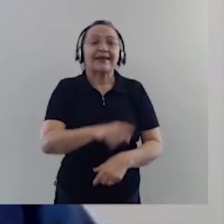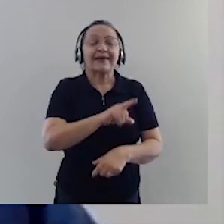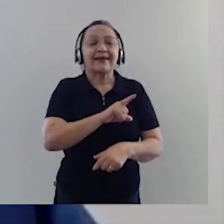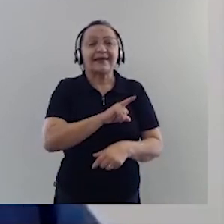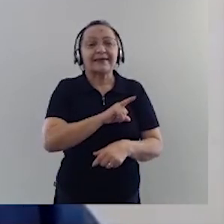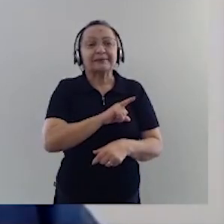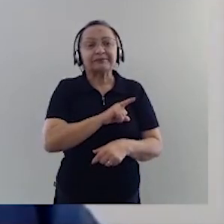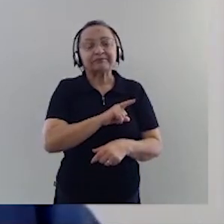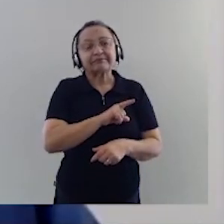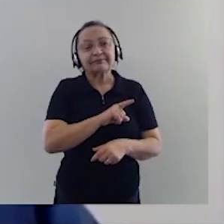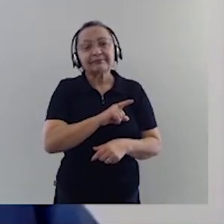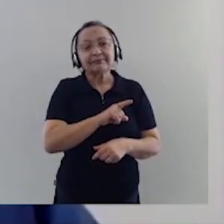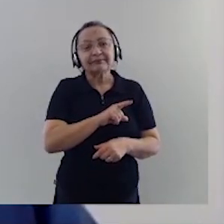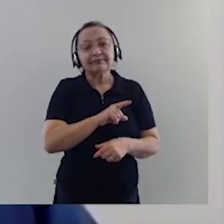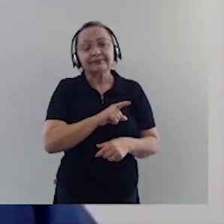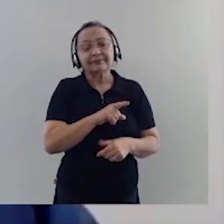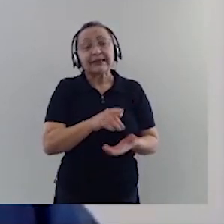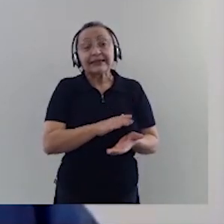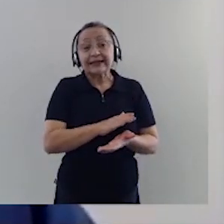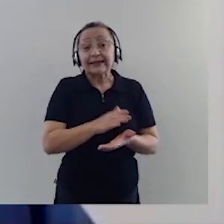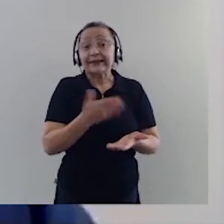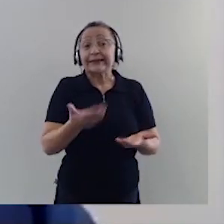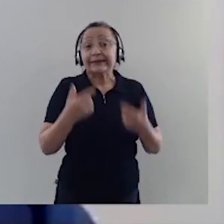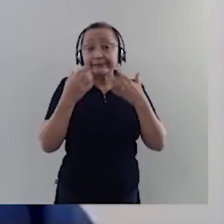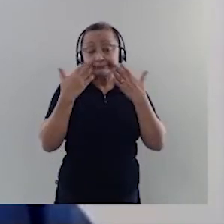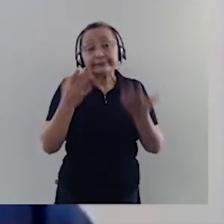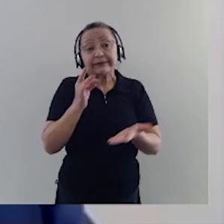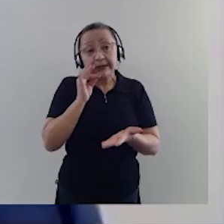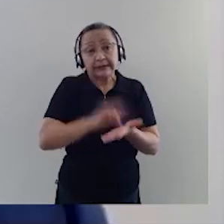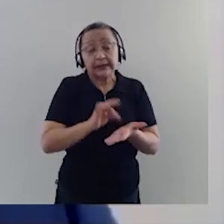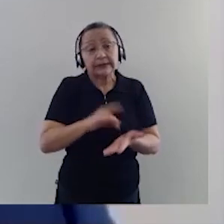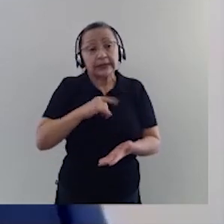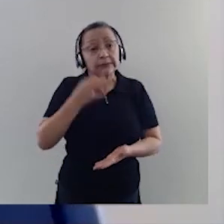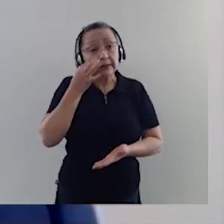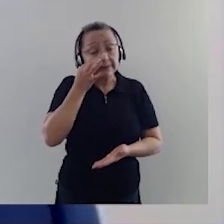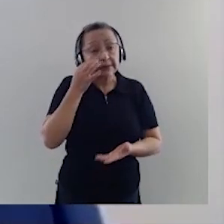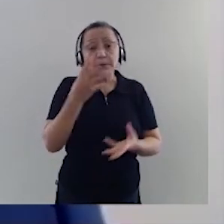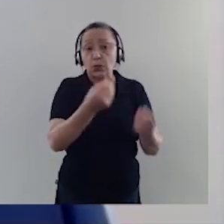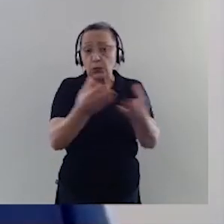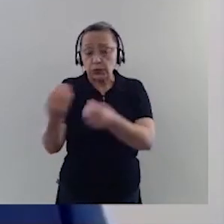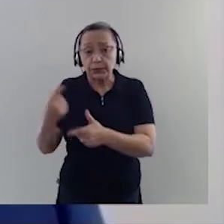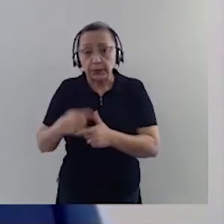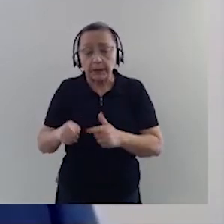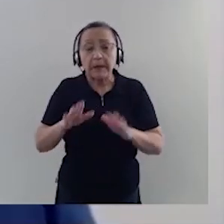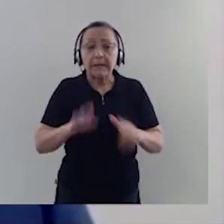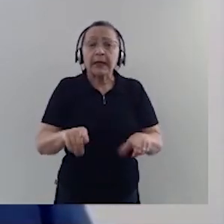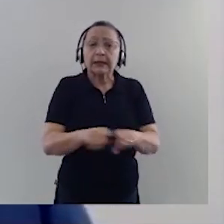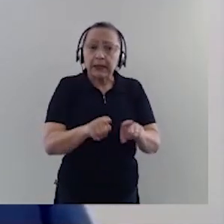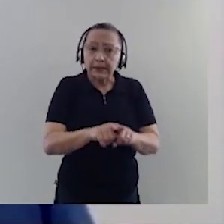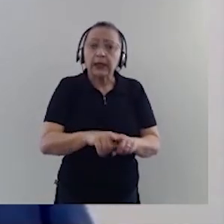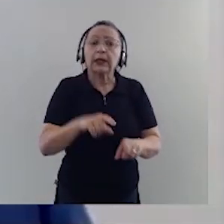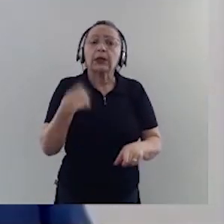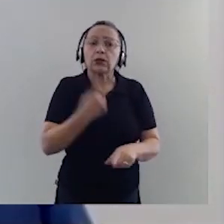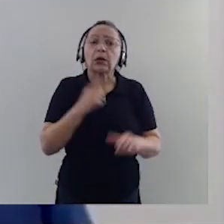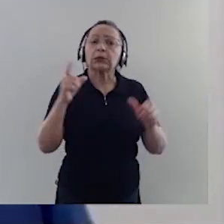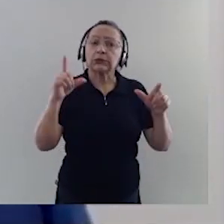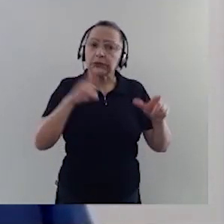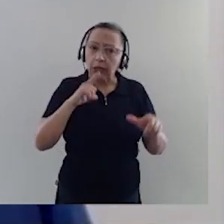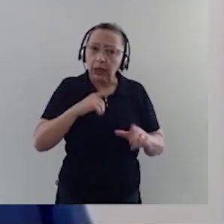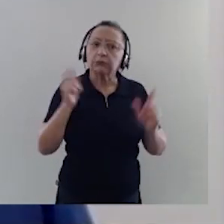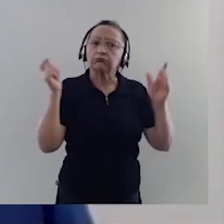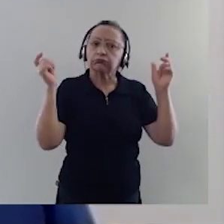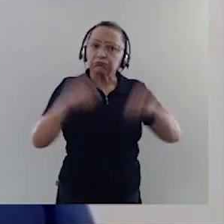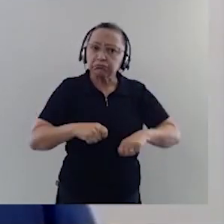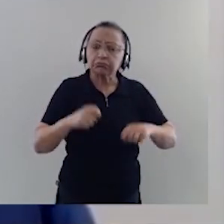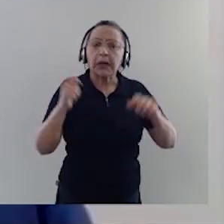de tanto problema, tanta dificuldade, nós temos toda a condição do mundo de enfrentar